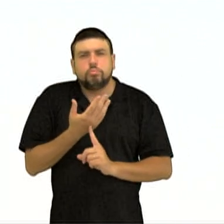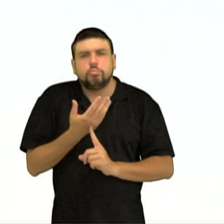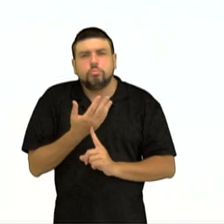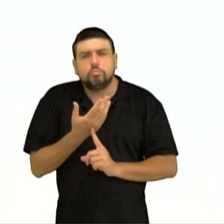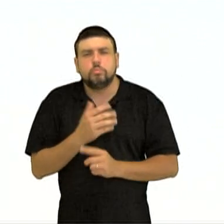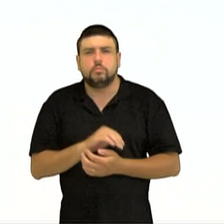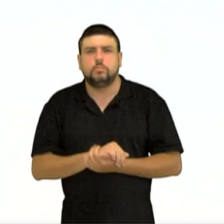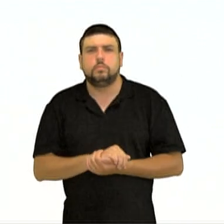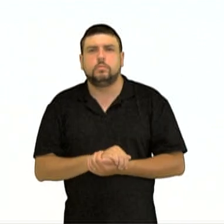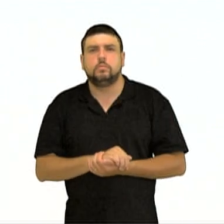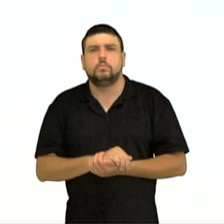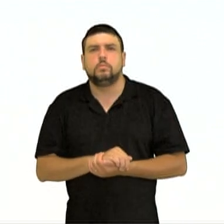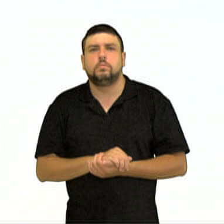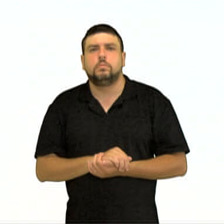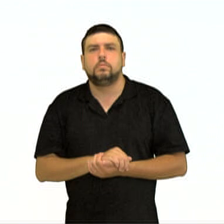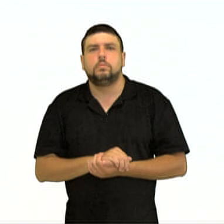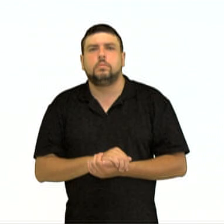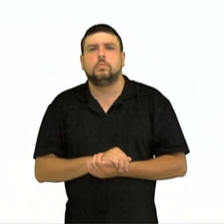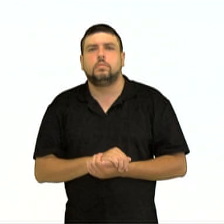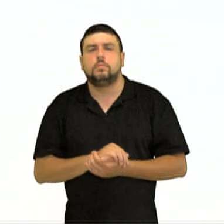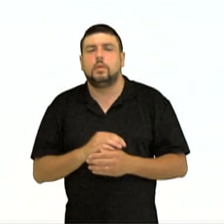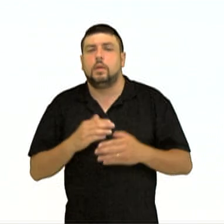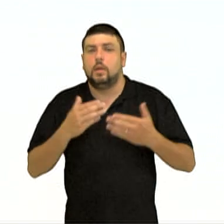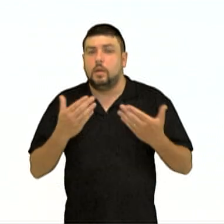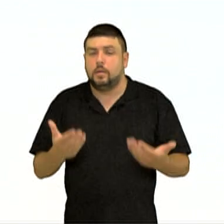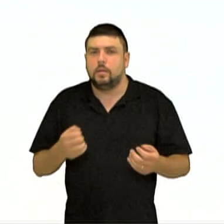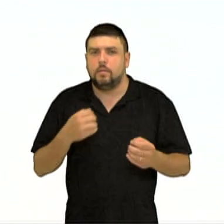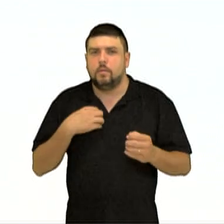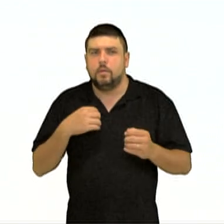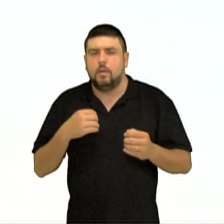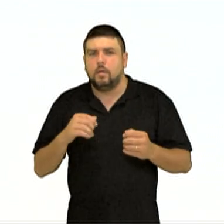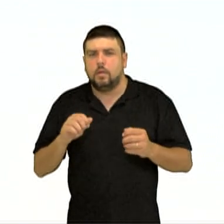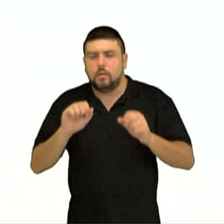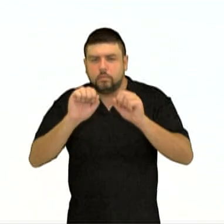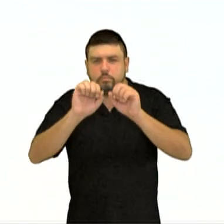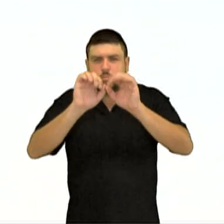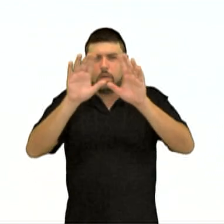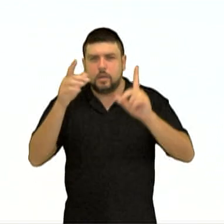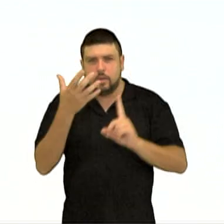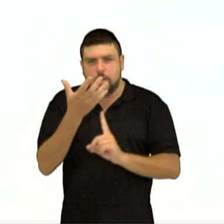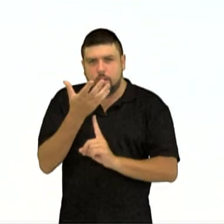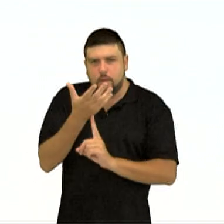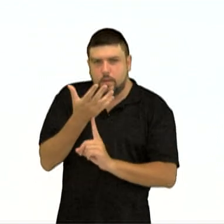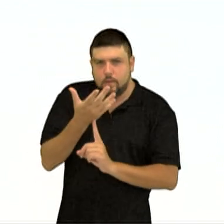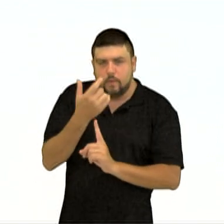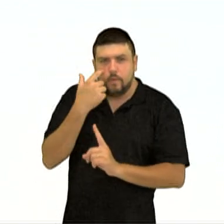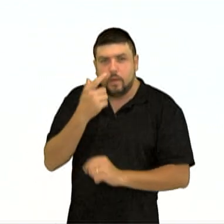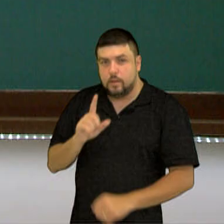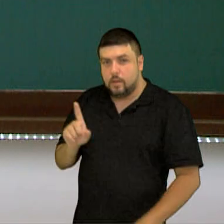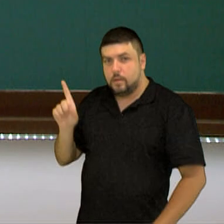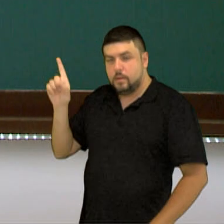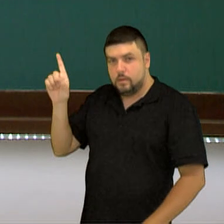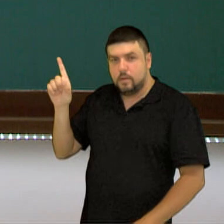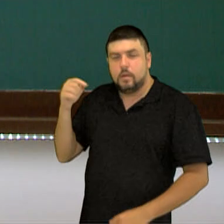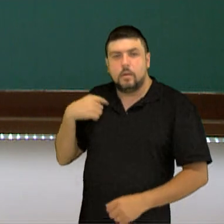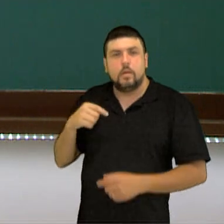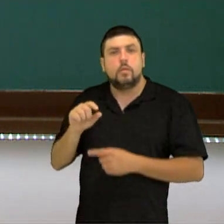ele. Então, essa luz dessa vela que traz,